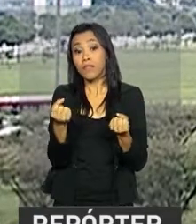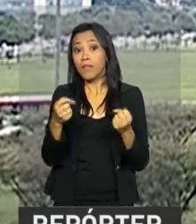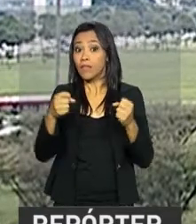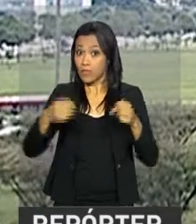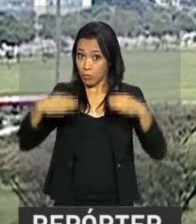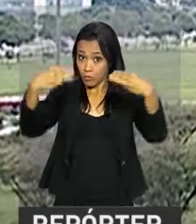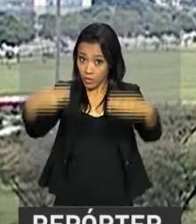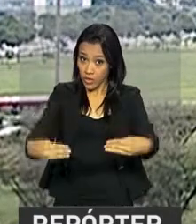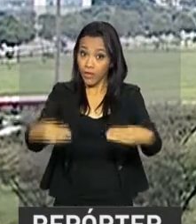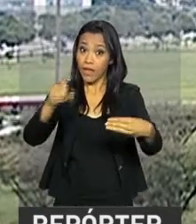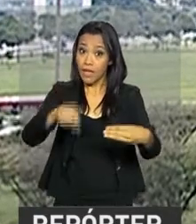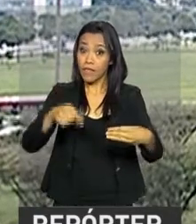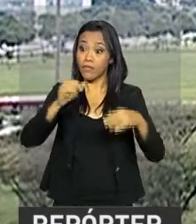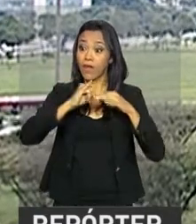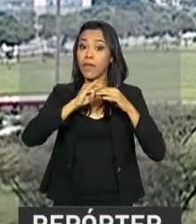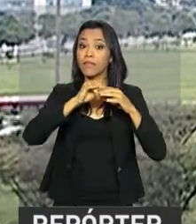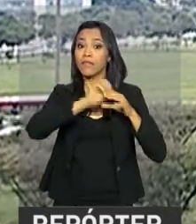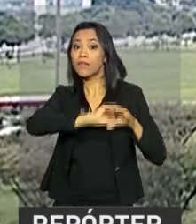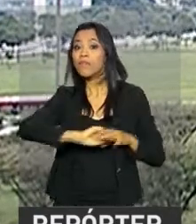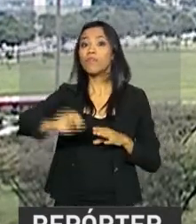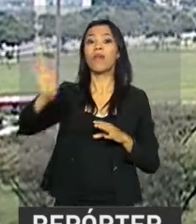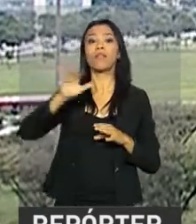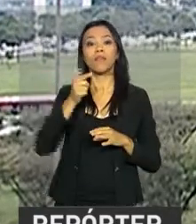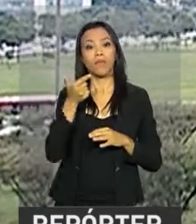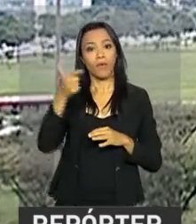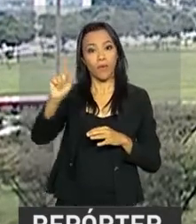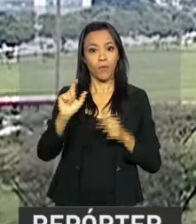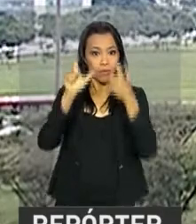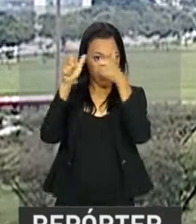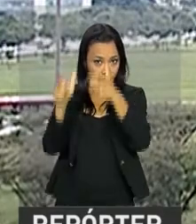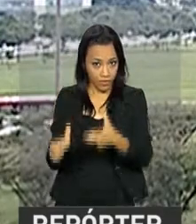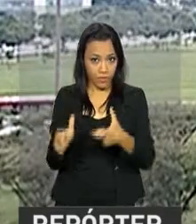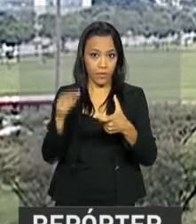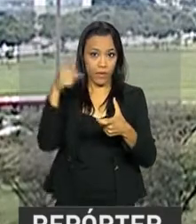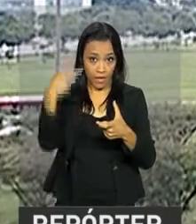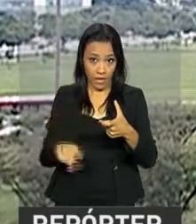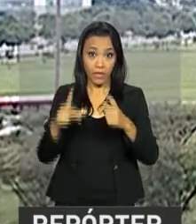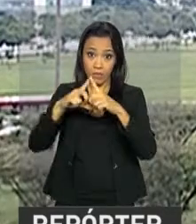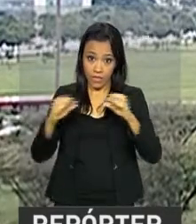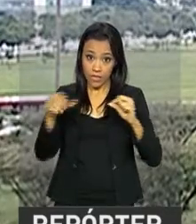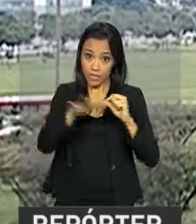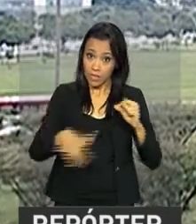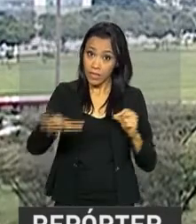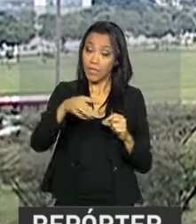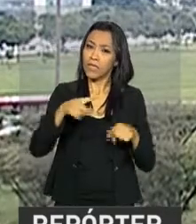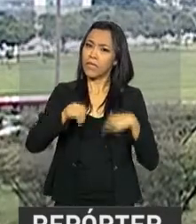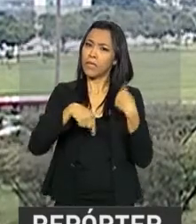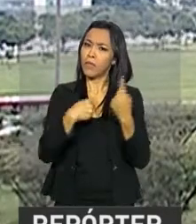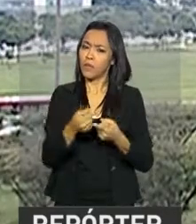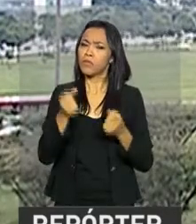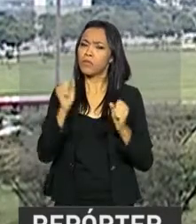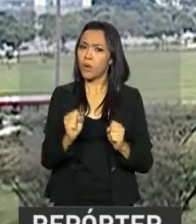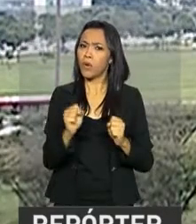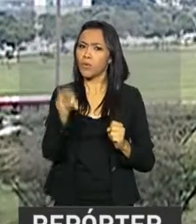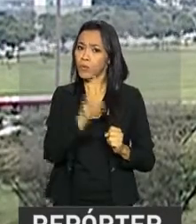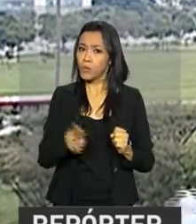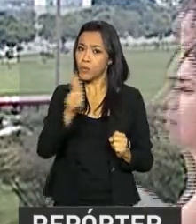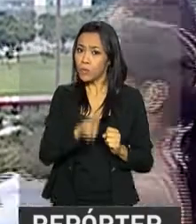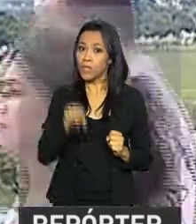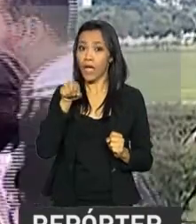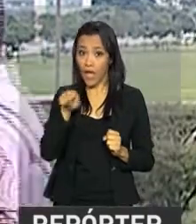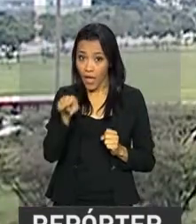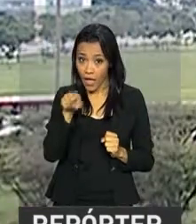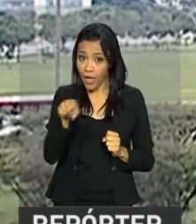vai ser enviada para a companhia de energia elétrica aqui do distrito federal e depois o ministério pode voltar a utilizar essa energia em